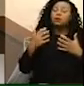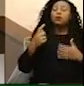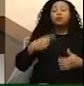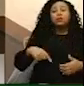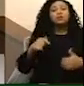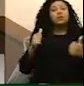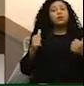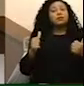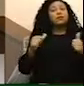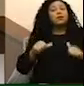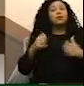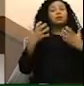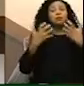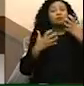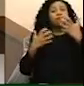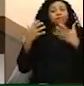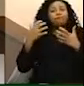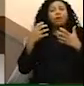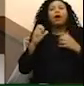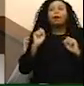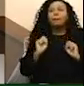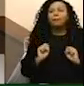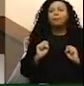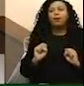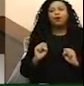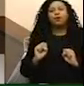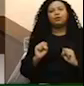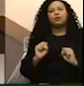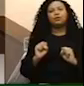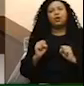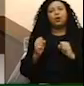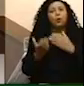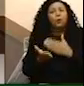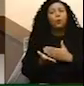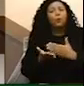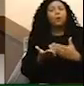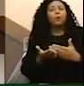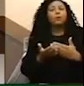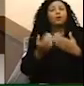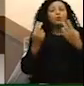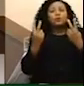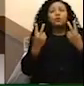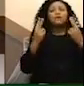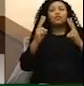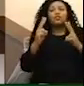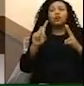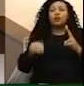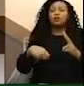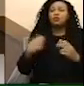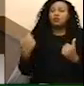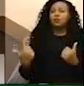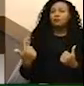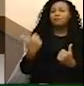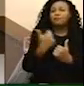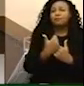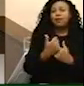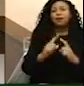Nossa derrota e consternação podem ser o prefácio da vitória de nossos sucessores,